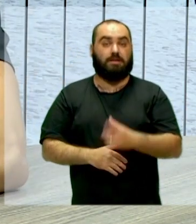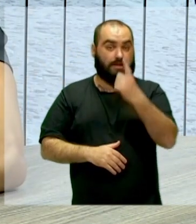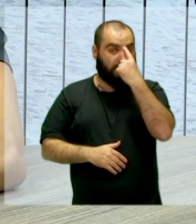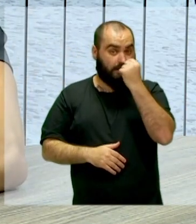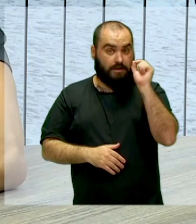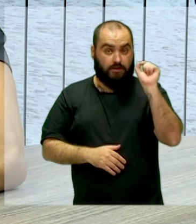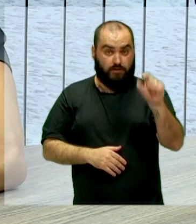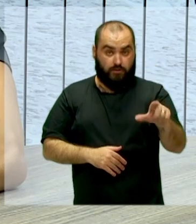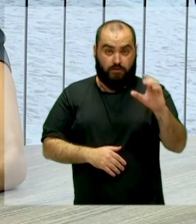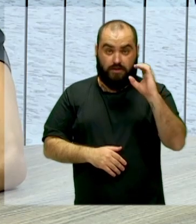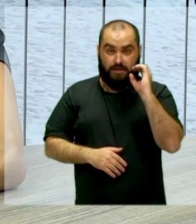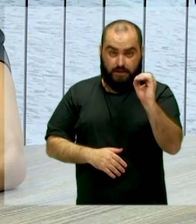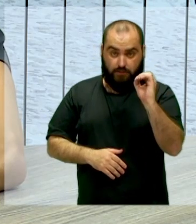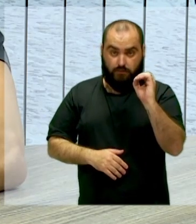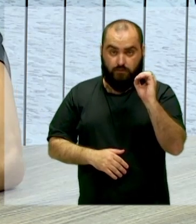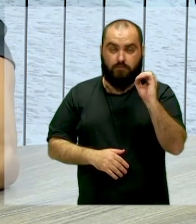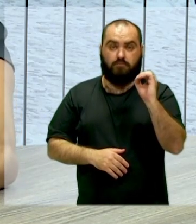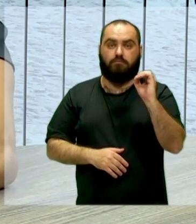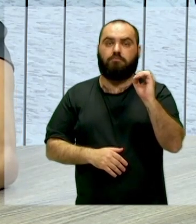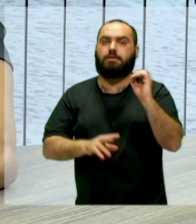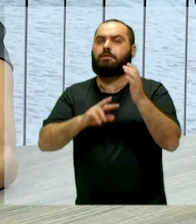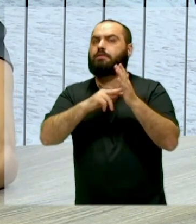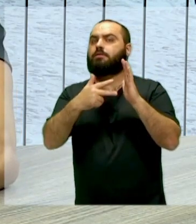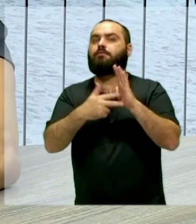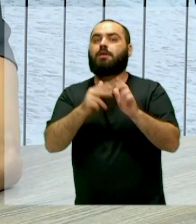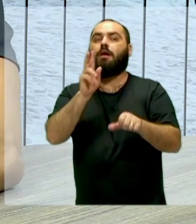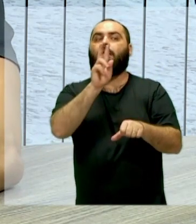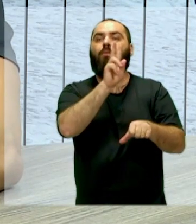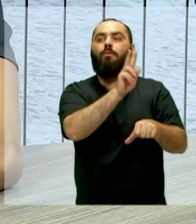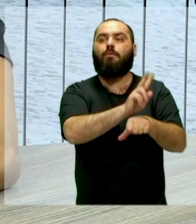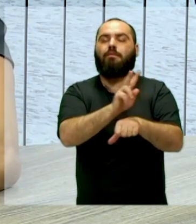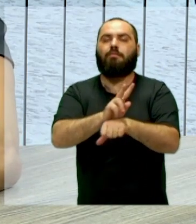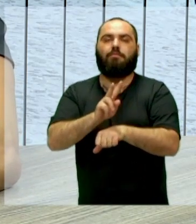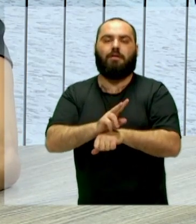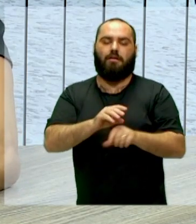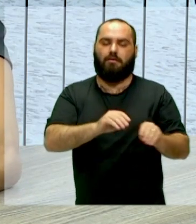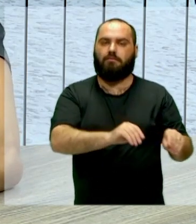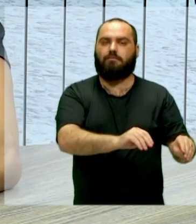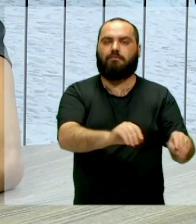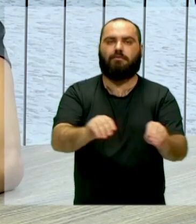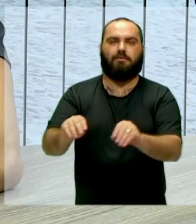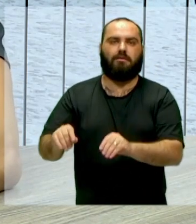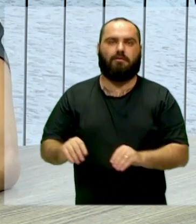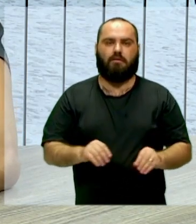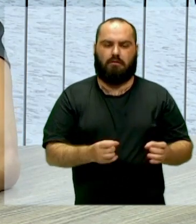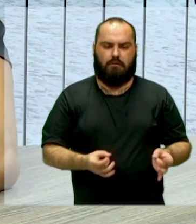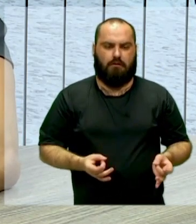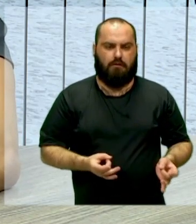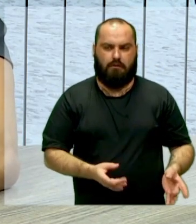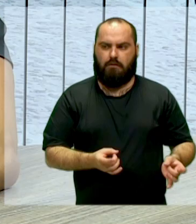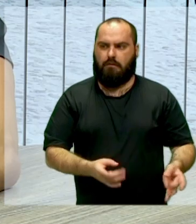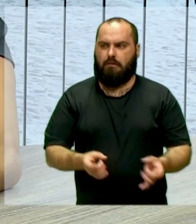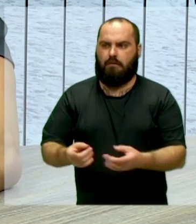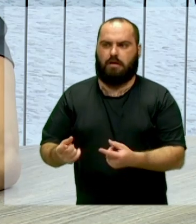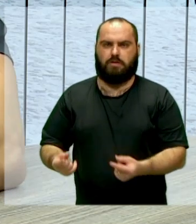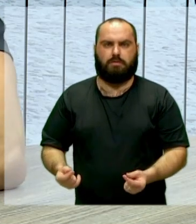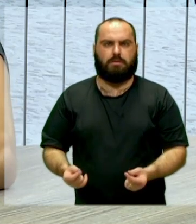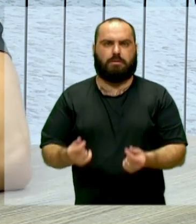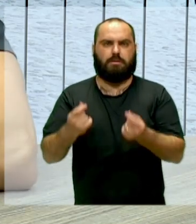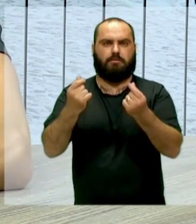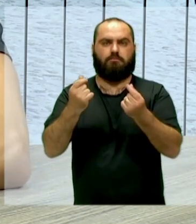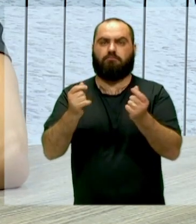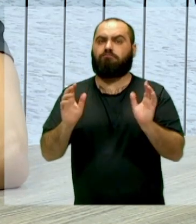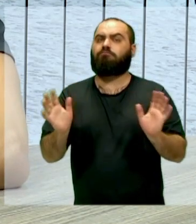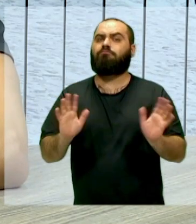Zero e compostagem a gente tá falando de cuidar da terra e esse cuidado da terra não necessariamente a gente vai gastar mais dinheiro né às vezes ele vai